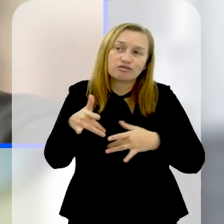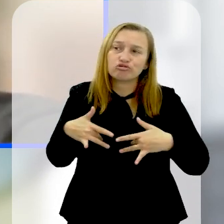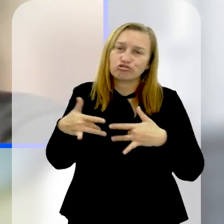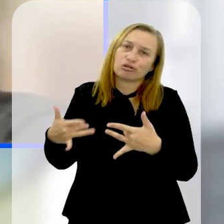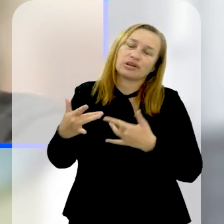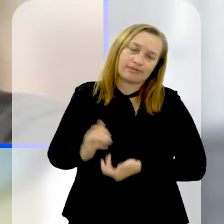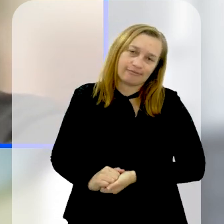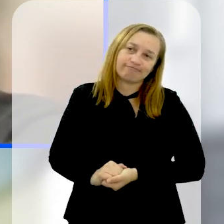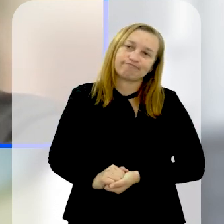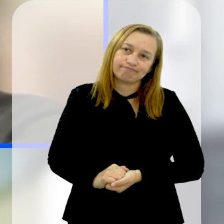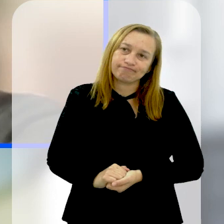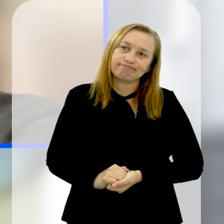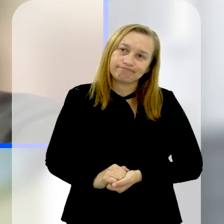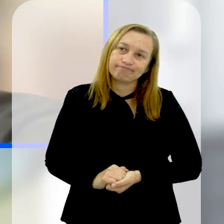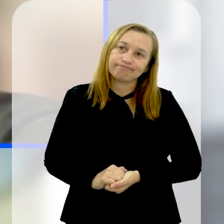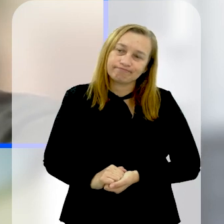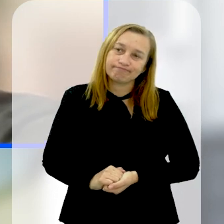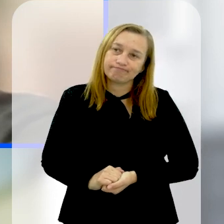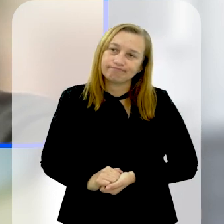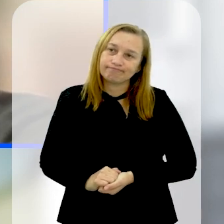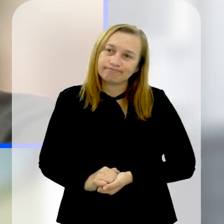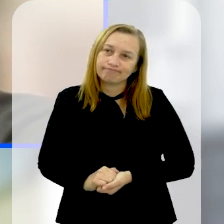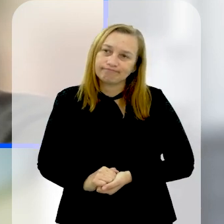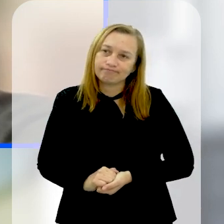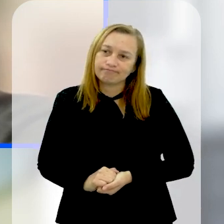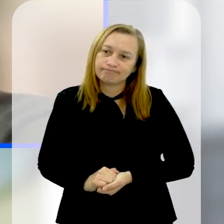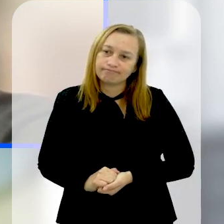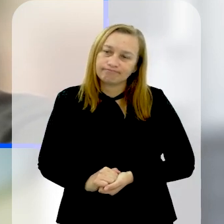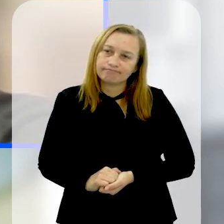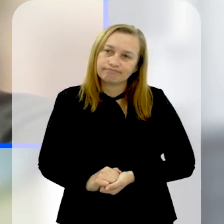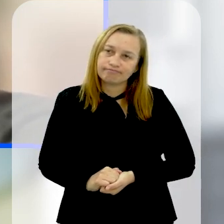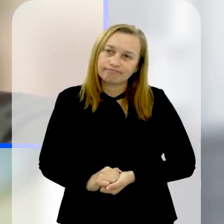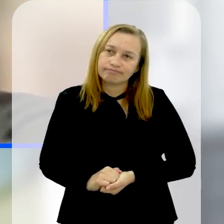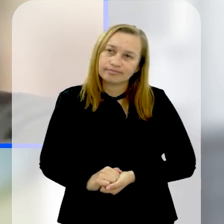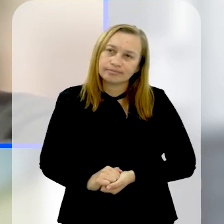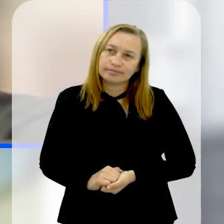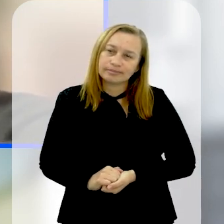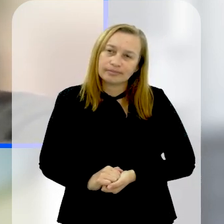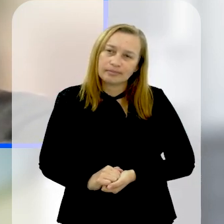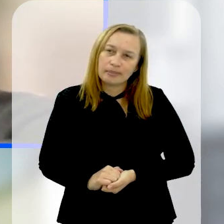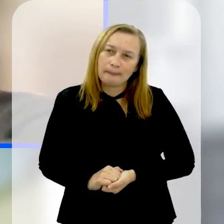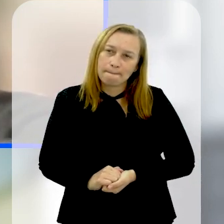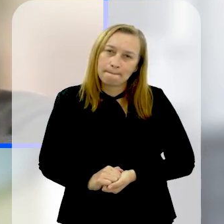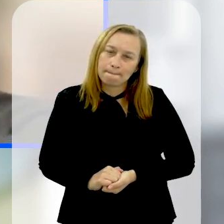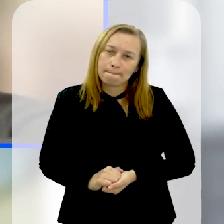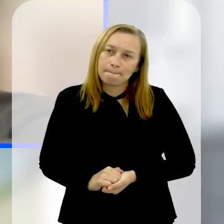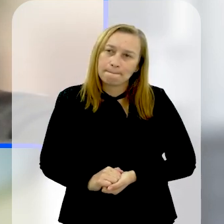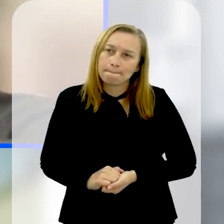é isso, é solidariedade. É um termo chamado comensalidade, que seja,